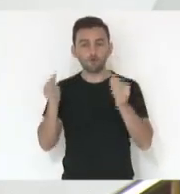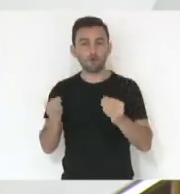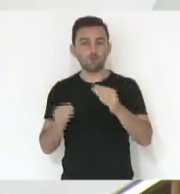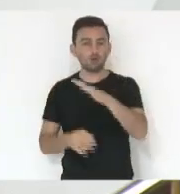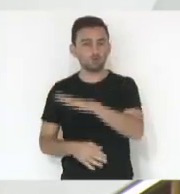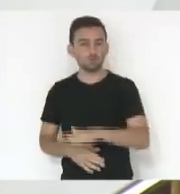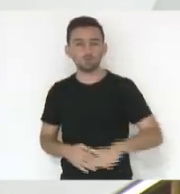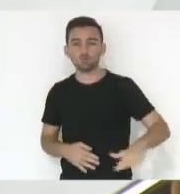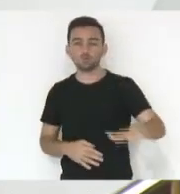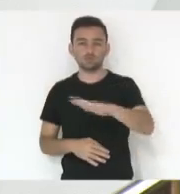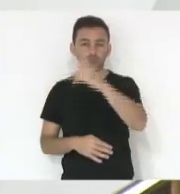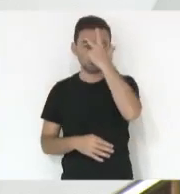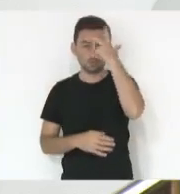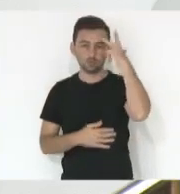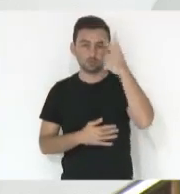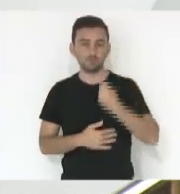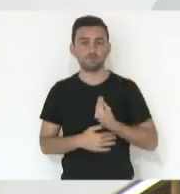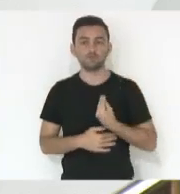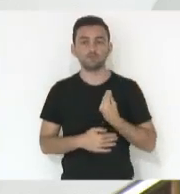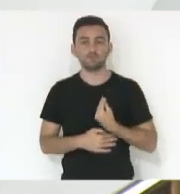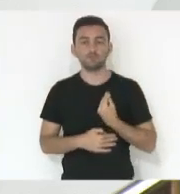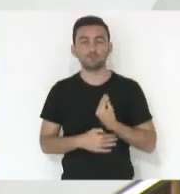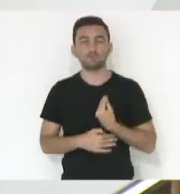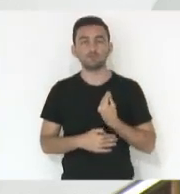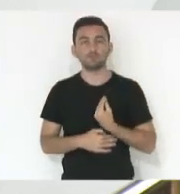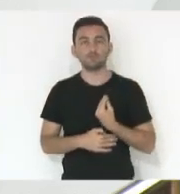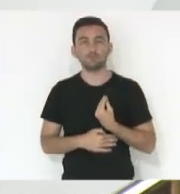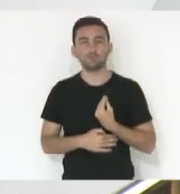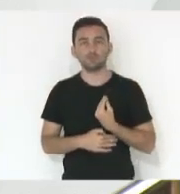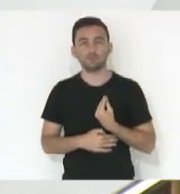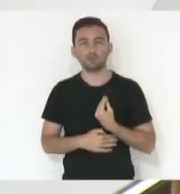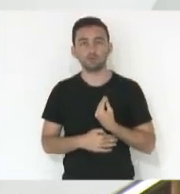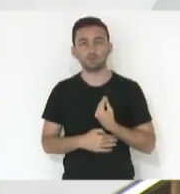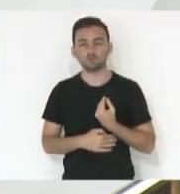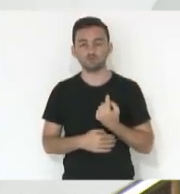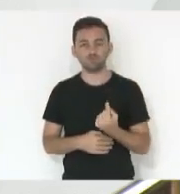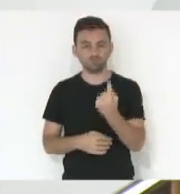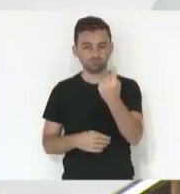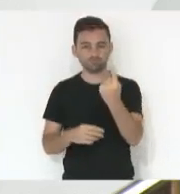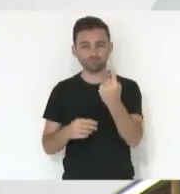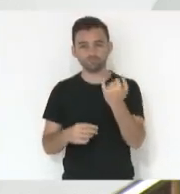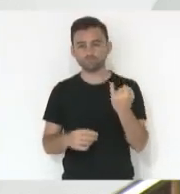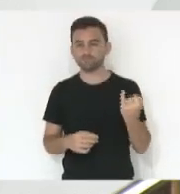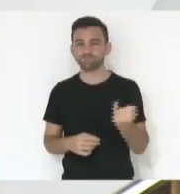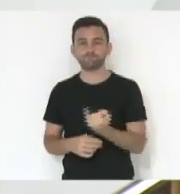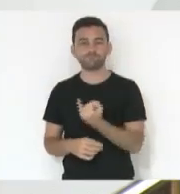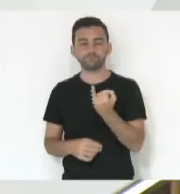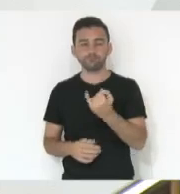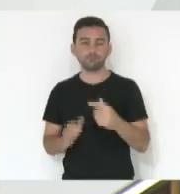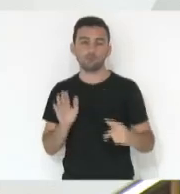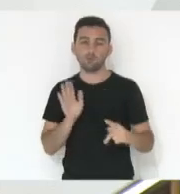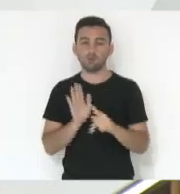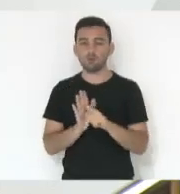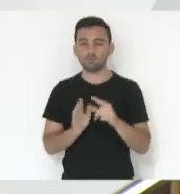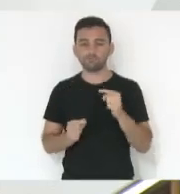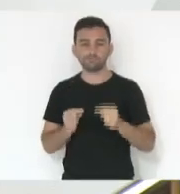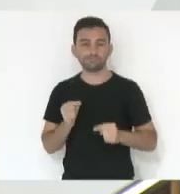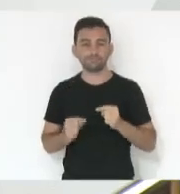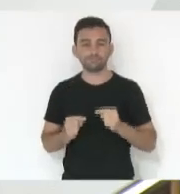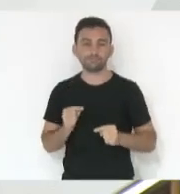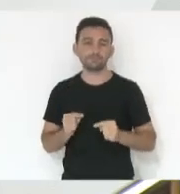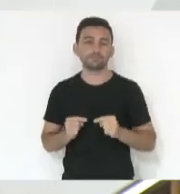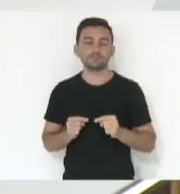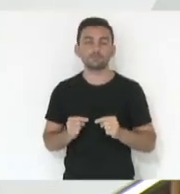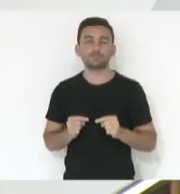seres vivos. E uma questão fundamental neste debate é